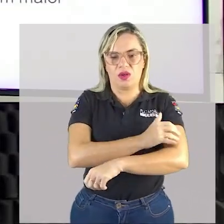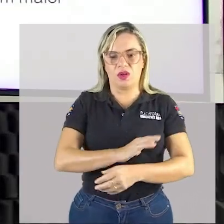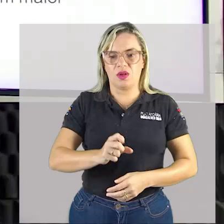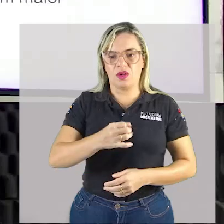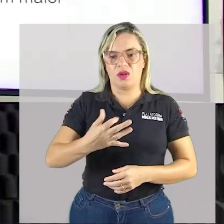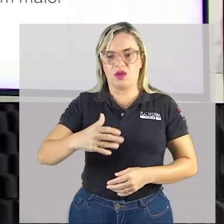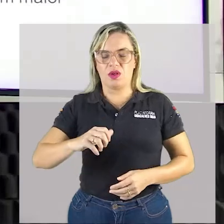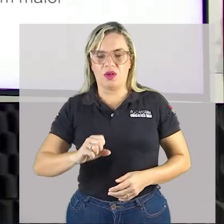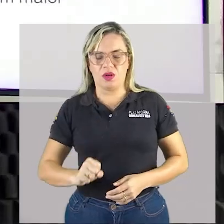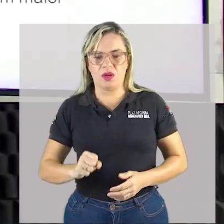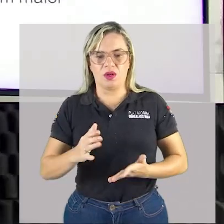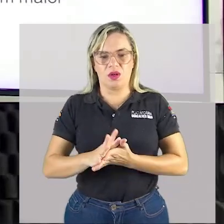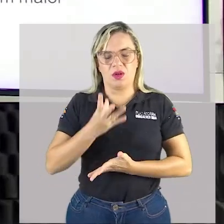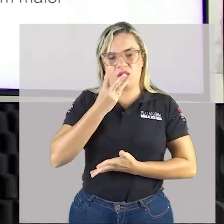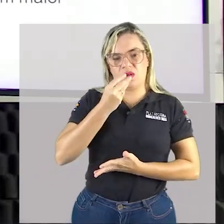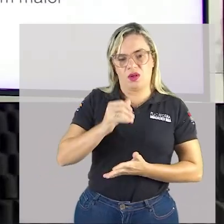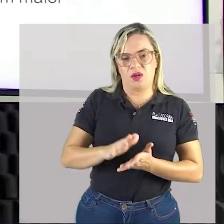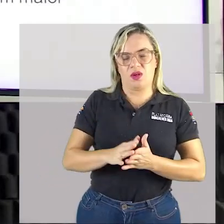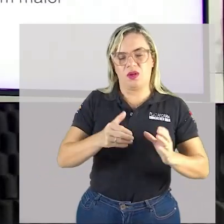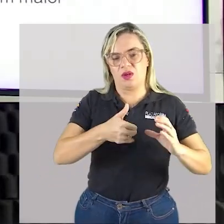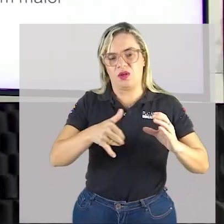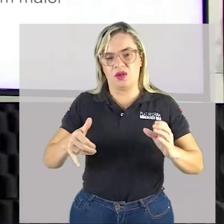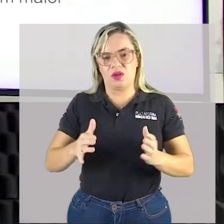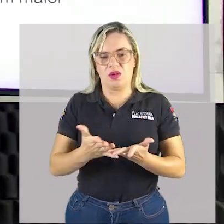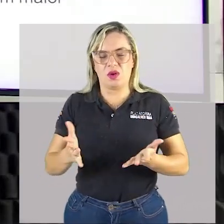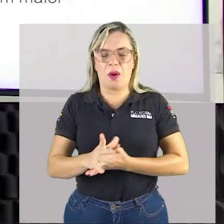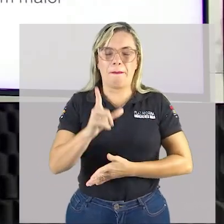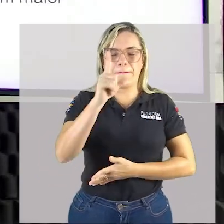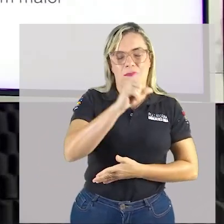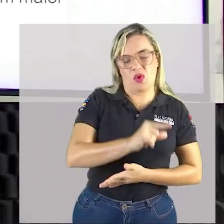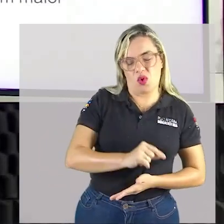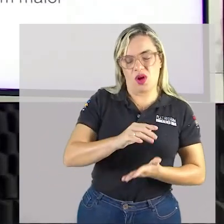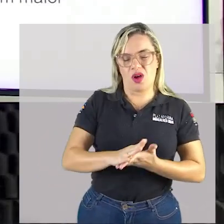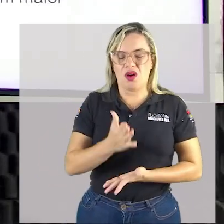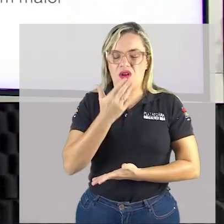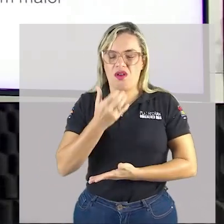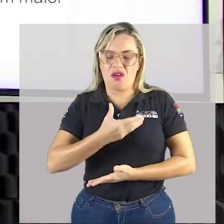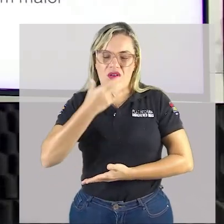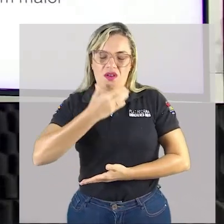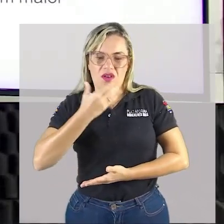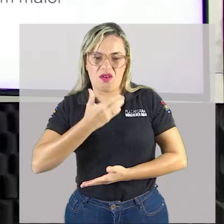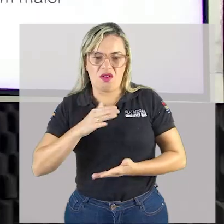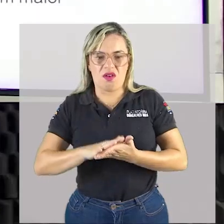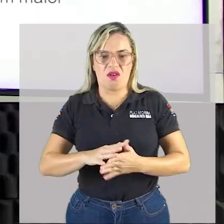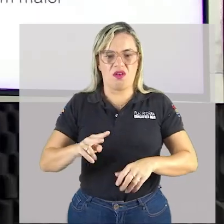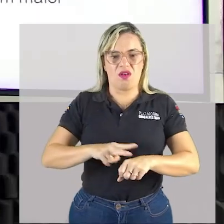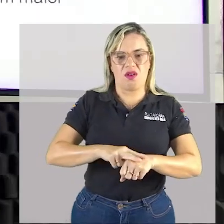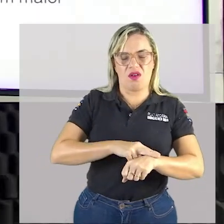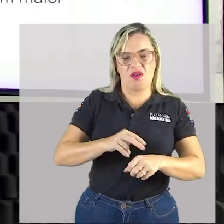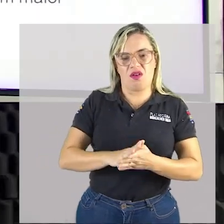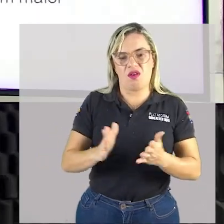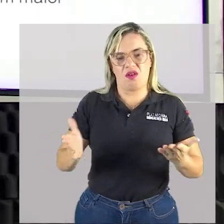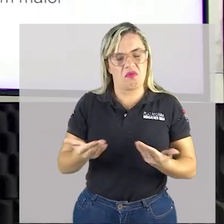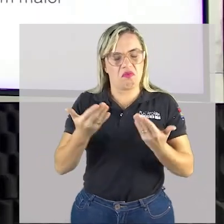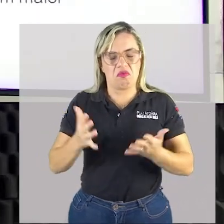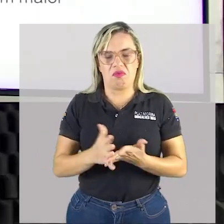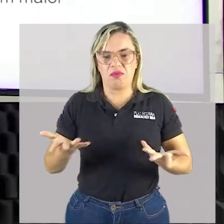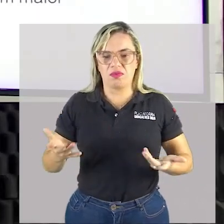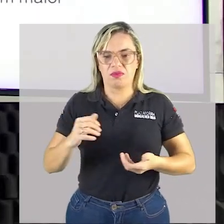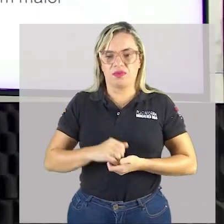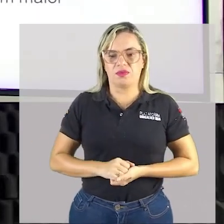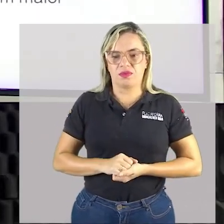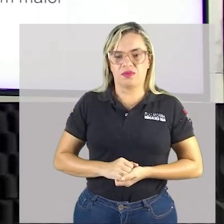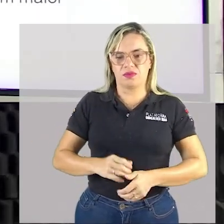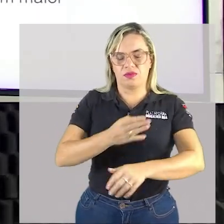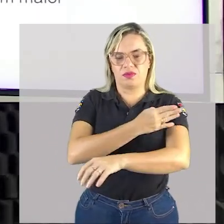muito sal, muito carboidrato, e consome pouca fruta, pouco vegetal de modo geral, né?